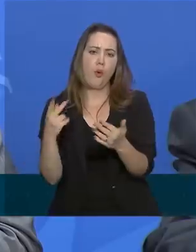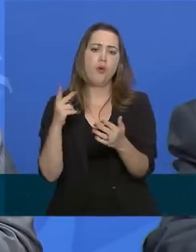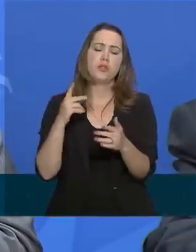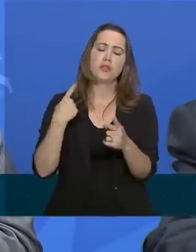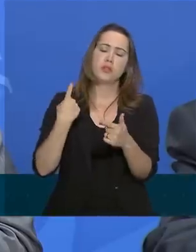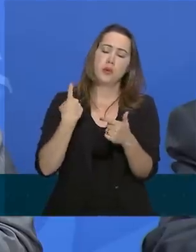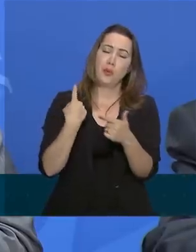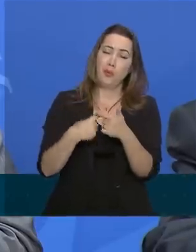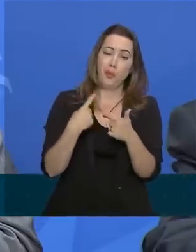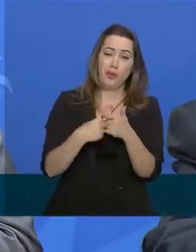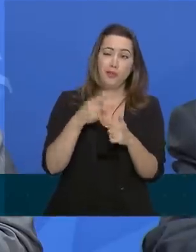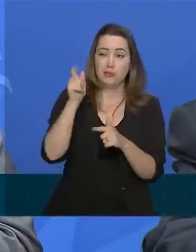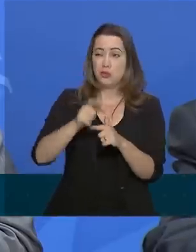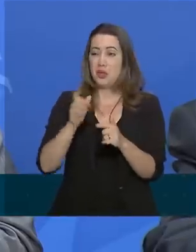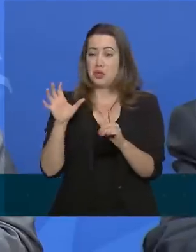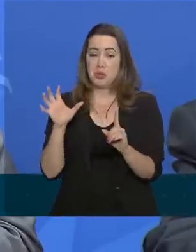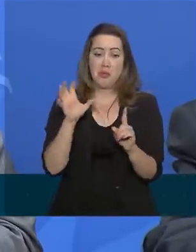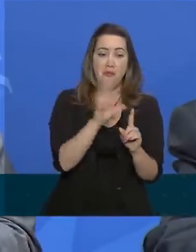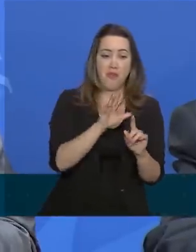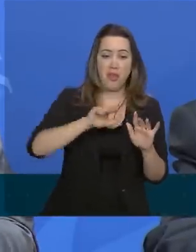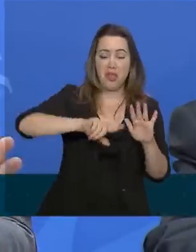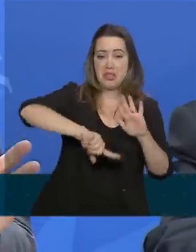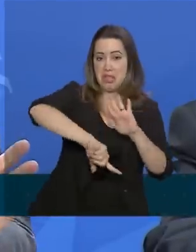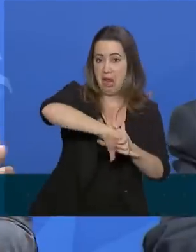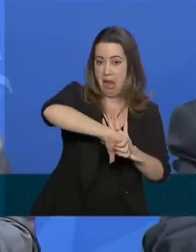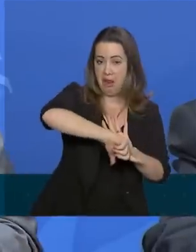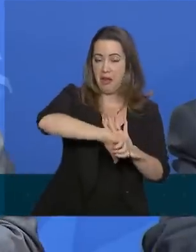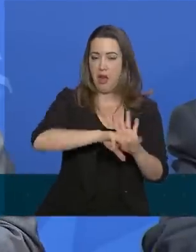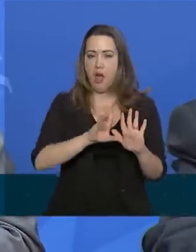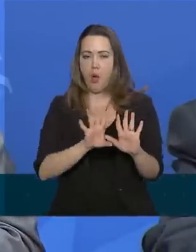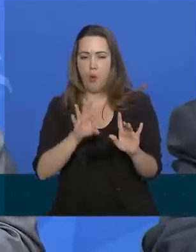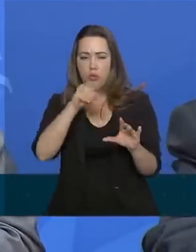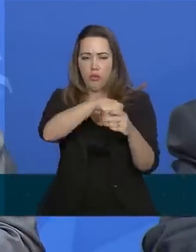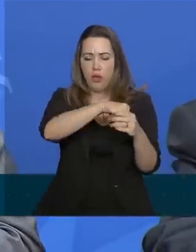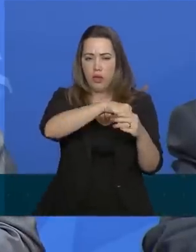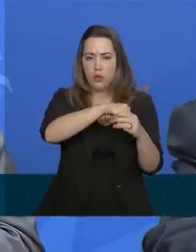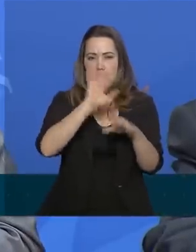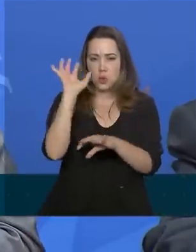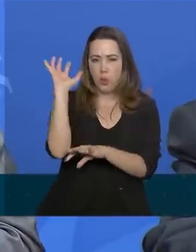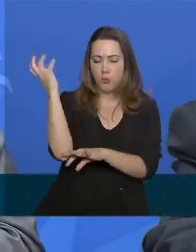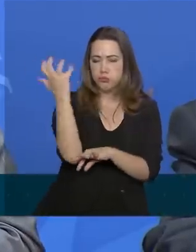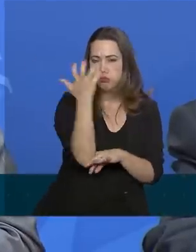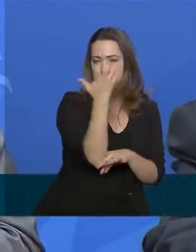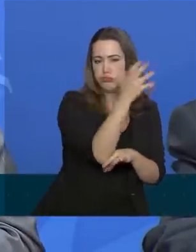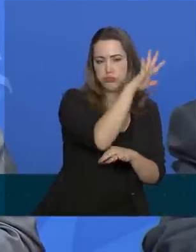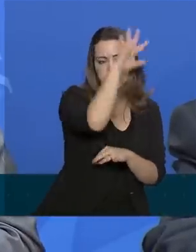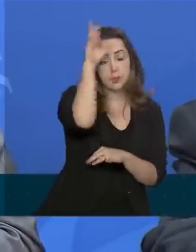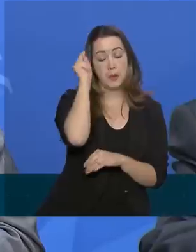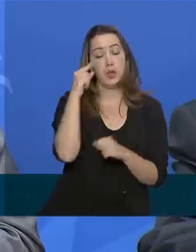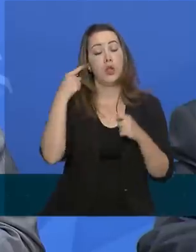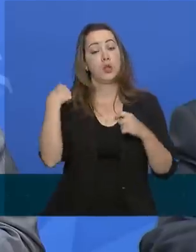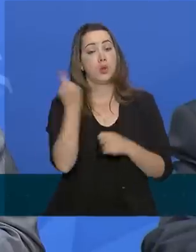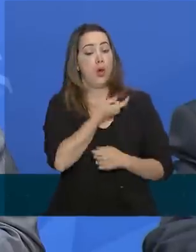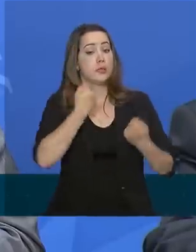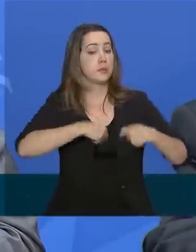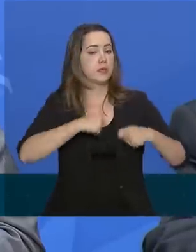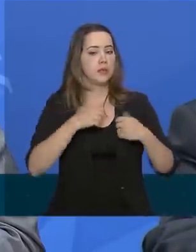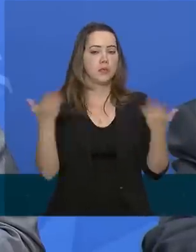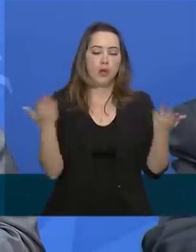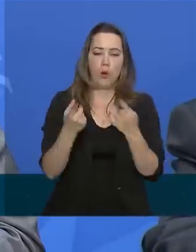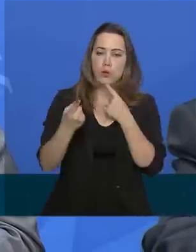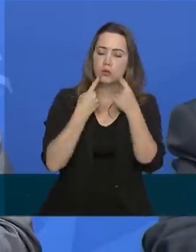floresta tem aumentando neste período e nós precisamos a partir dessa discussão